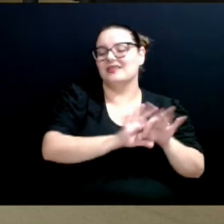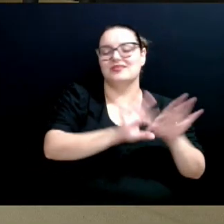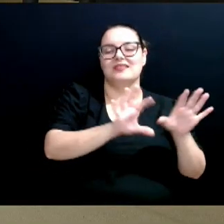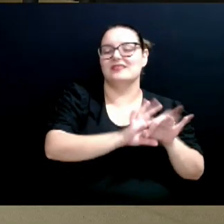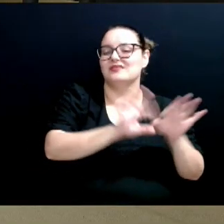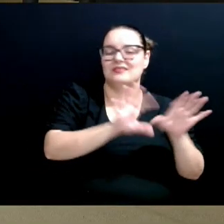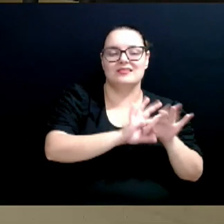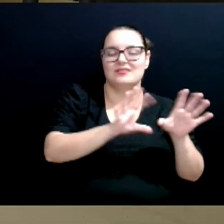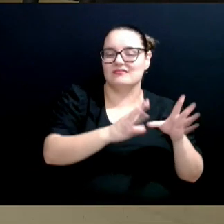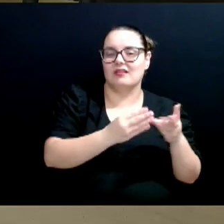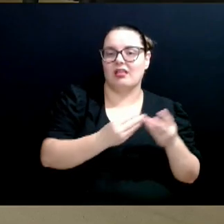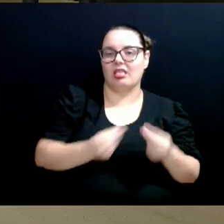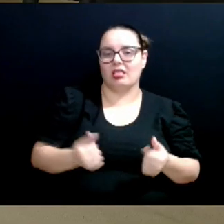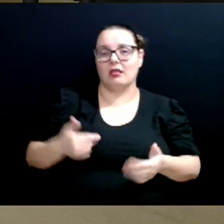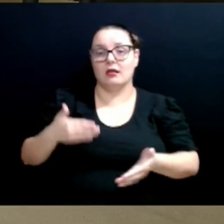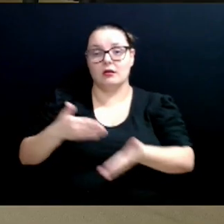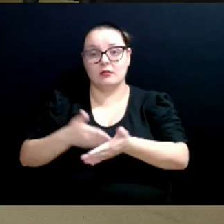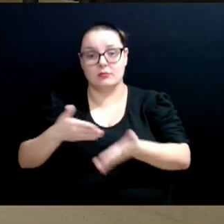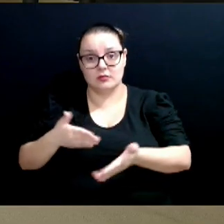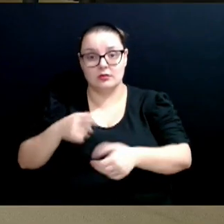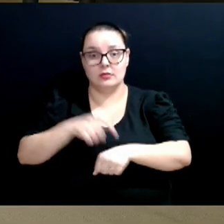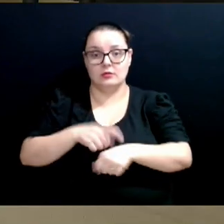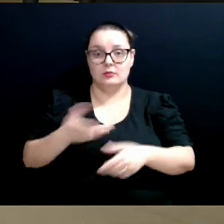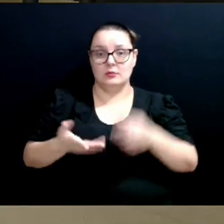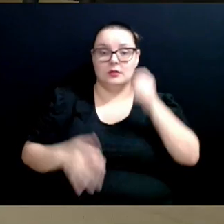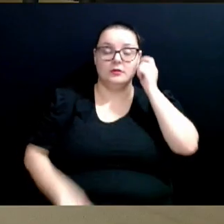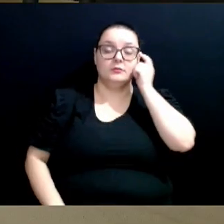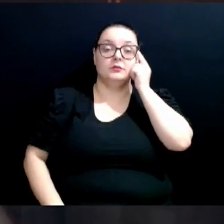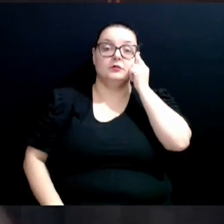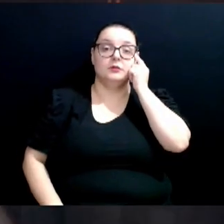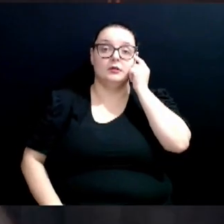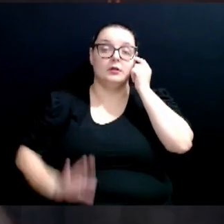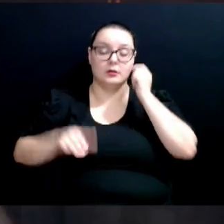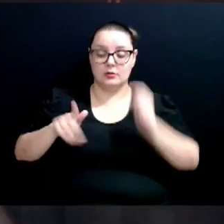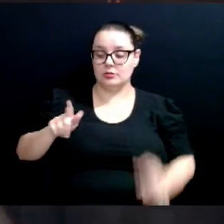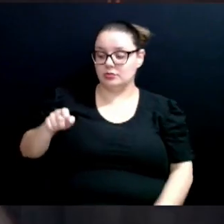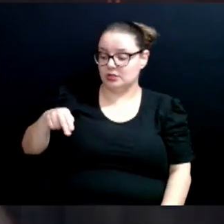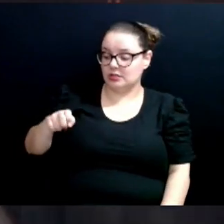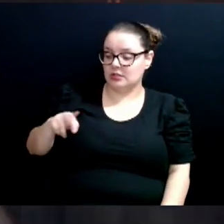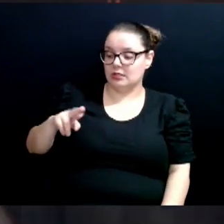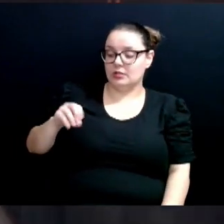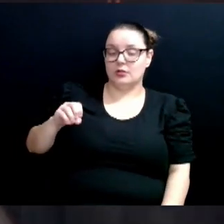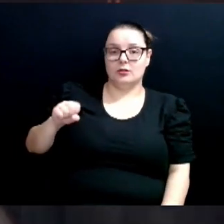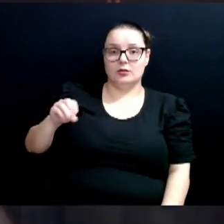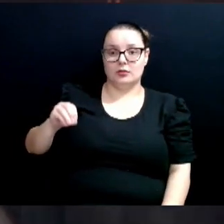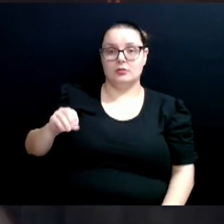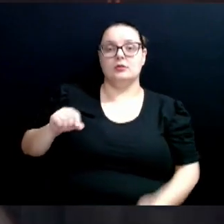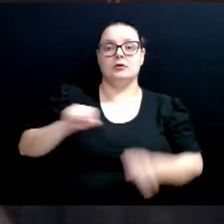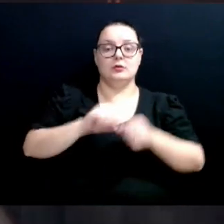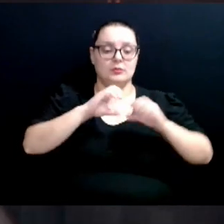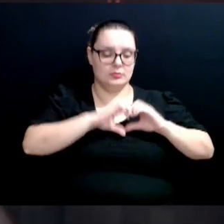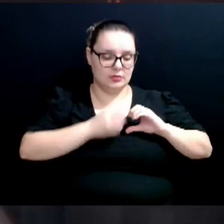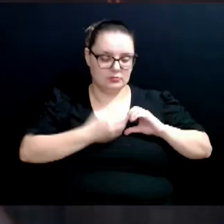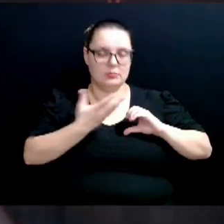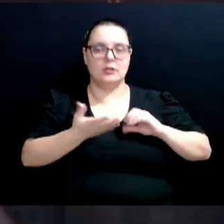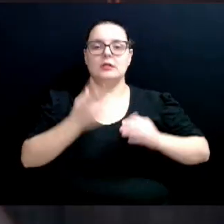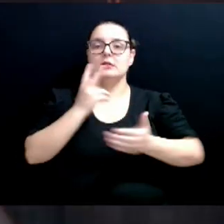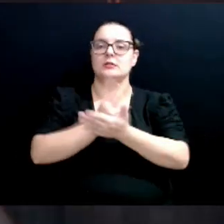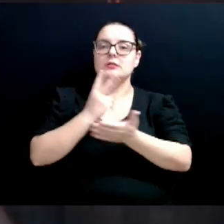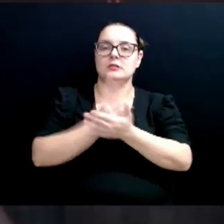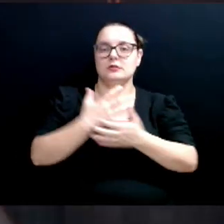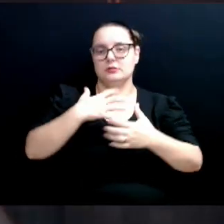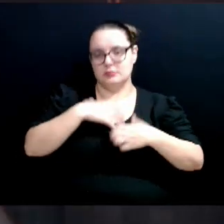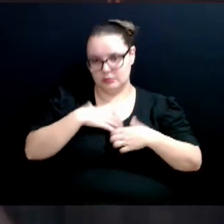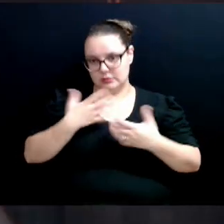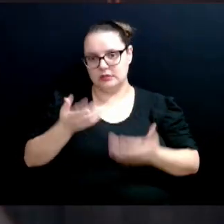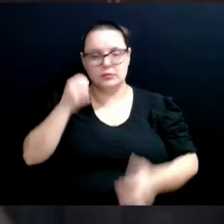impor o limite. Quando a gente é generoso, é algo que a gente faz do nosso coração, né? Então a gente sempre vai sentir muito isso.